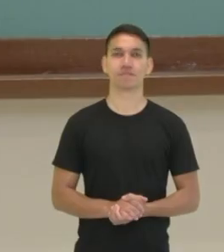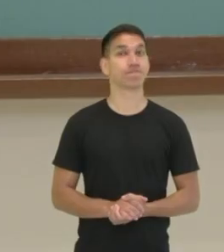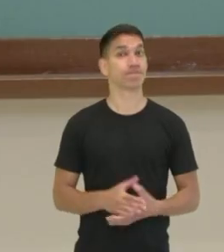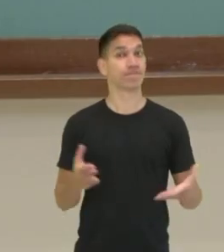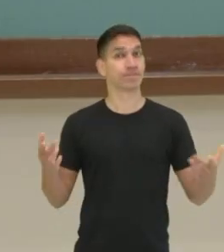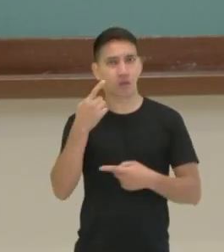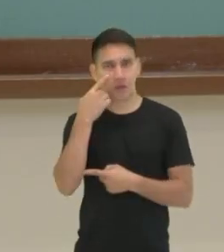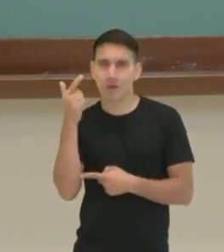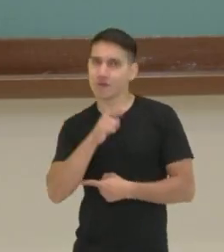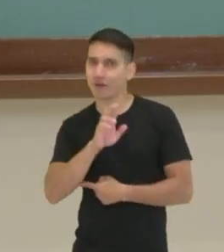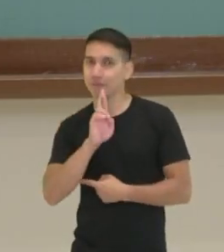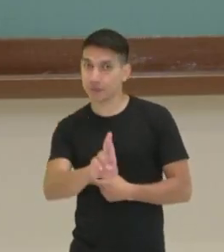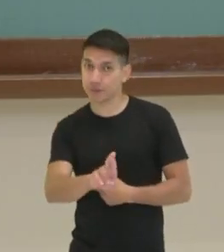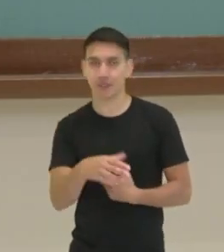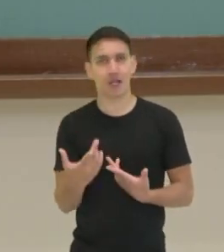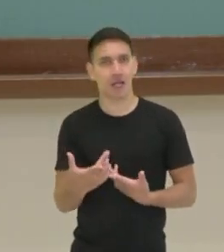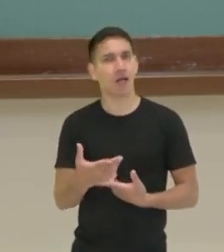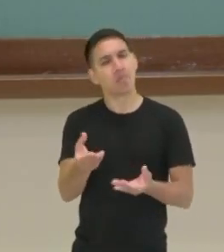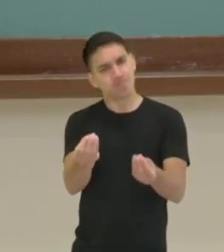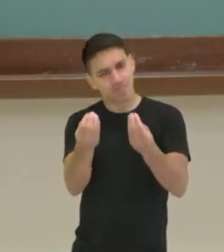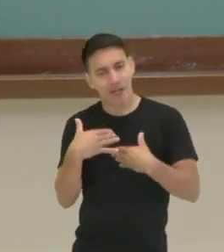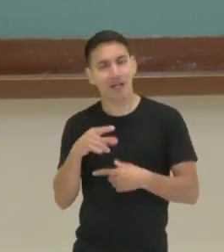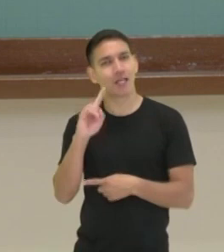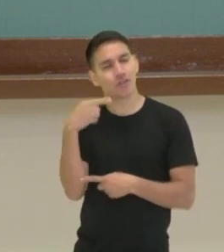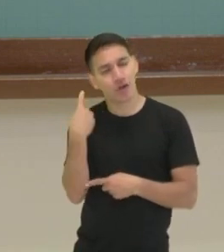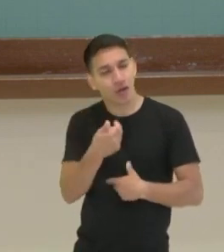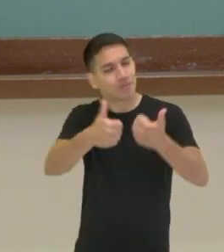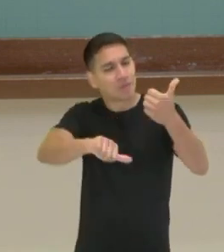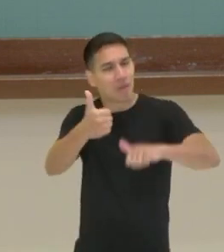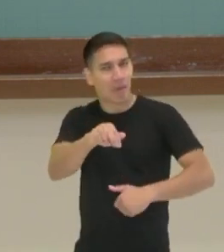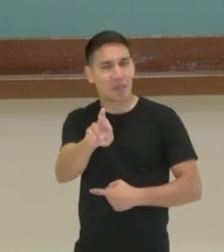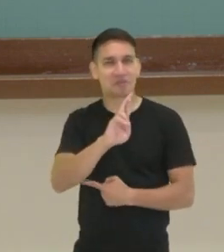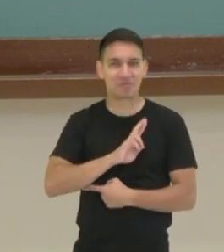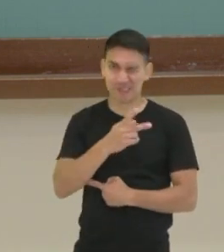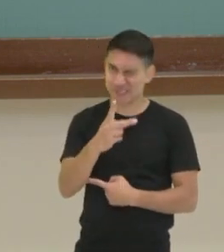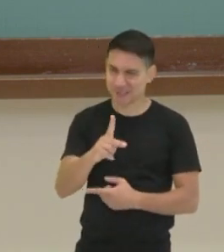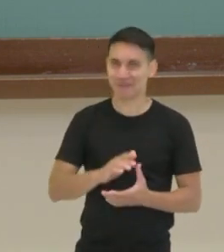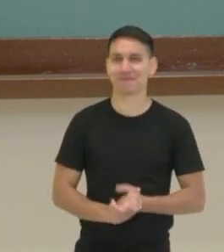Aí, pessoal, responderam lá? Manda para a gente que a gente vai analisar a resposta de vocês.